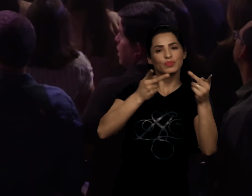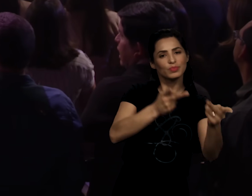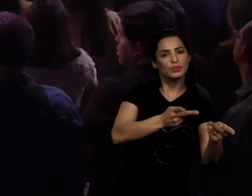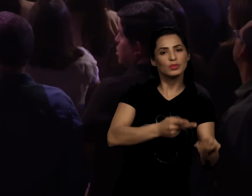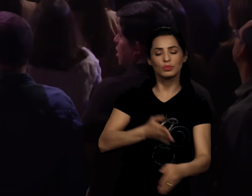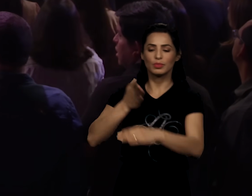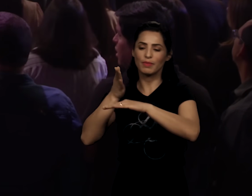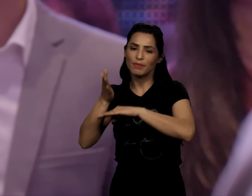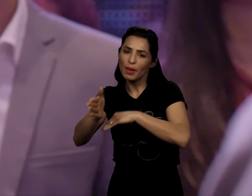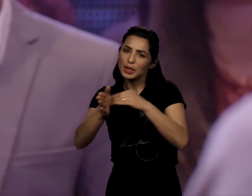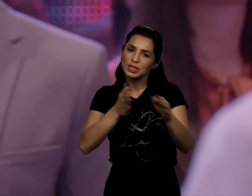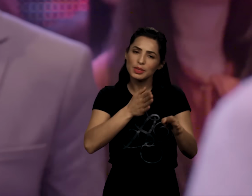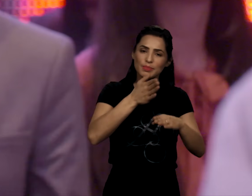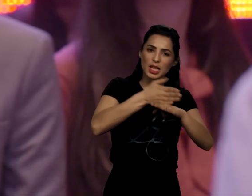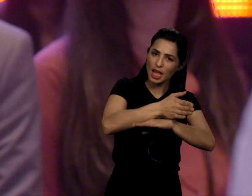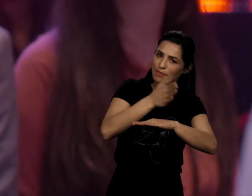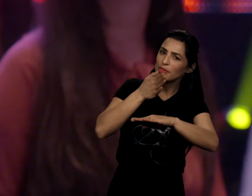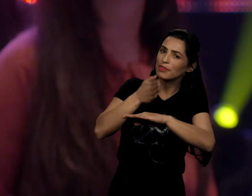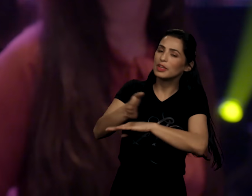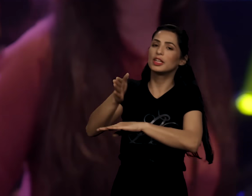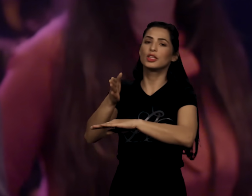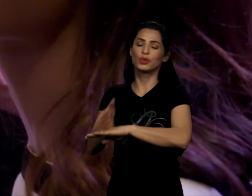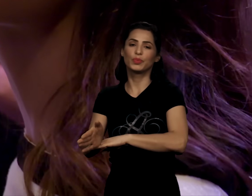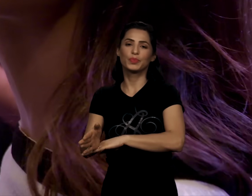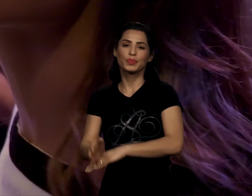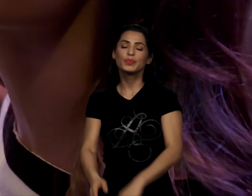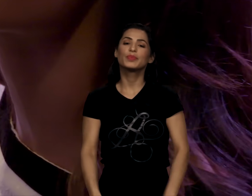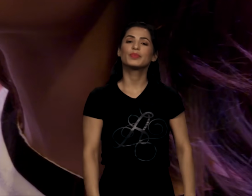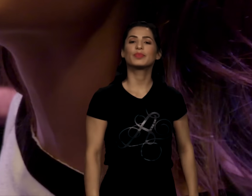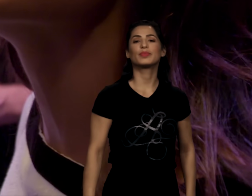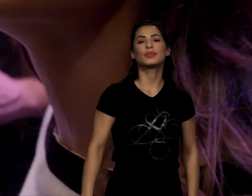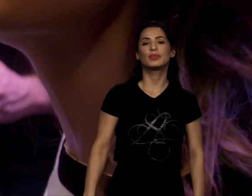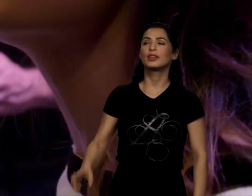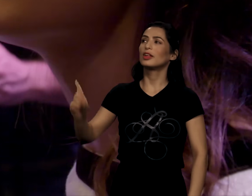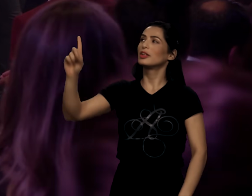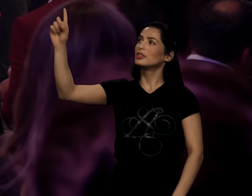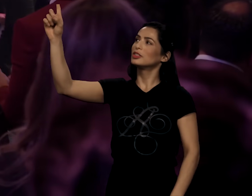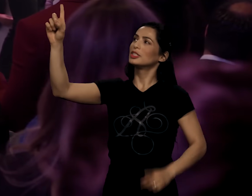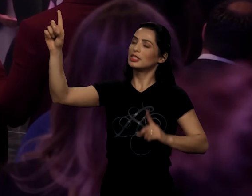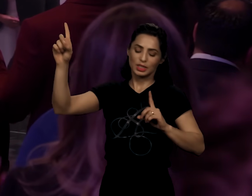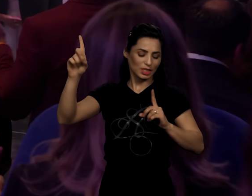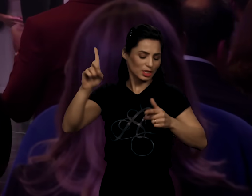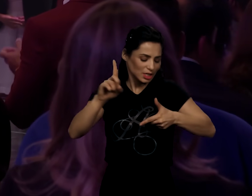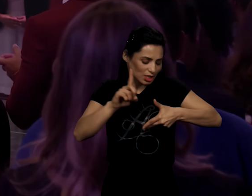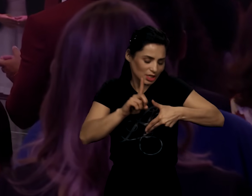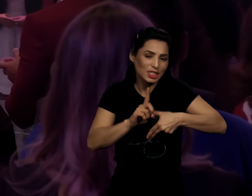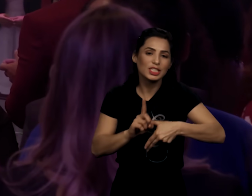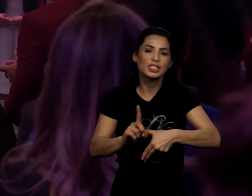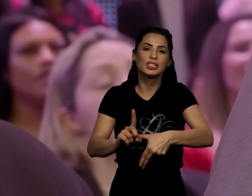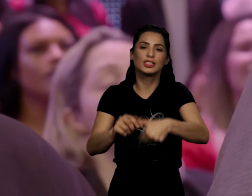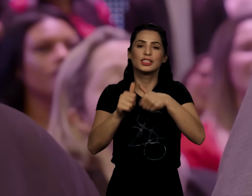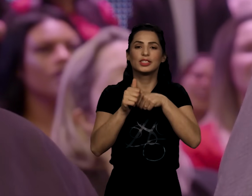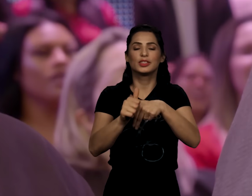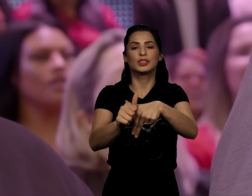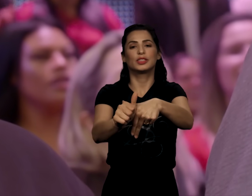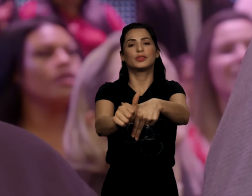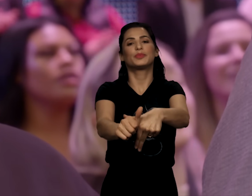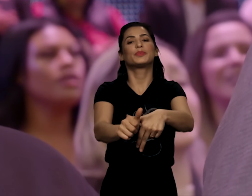algum doente. Estar de alguma forma sempre envolvido, deixando Deus